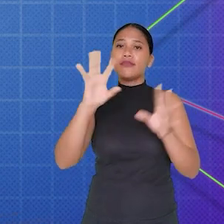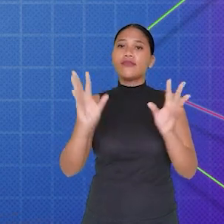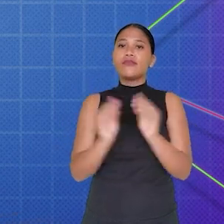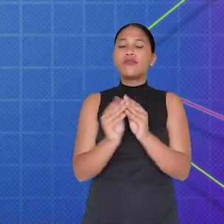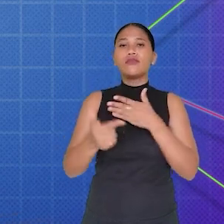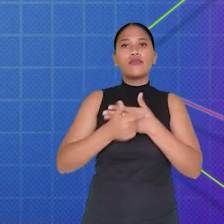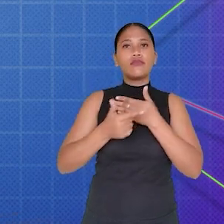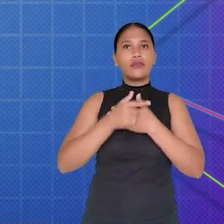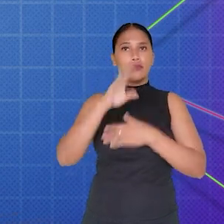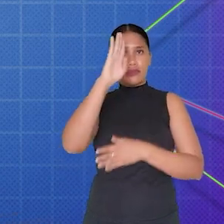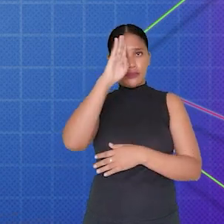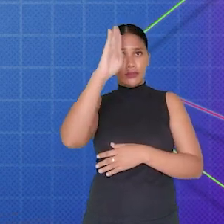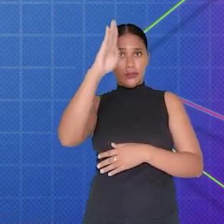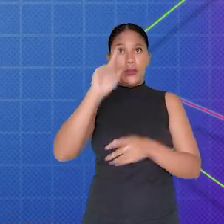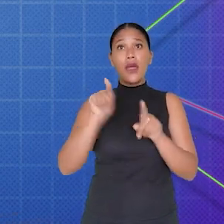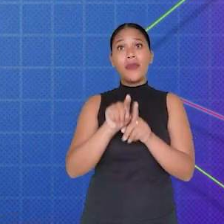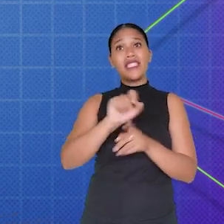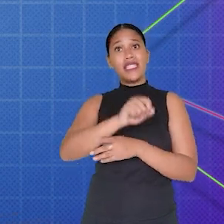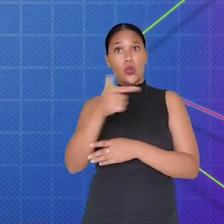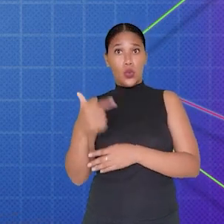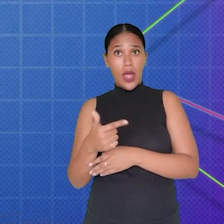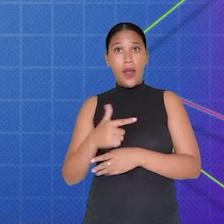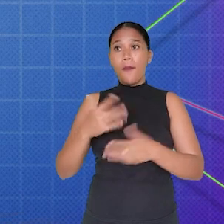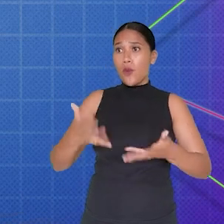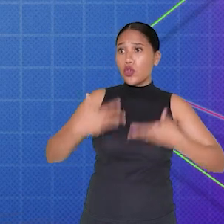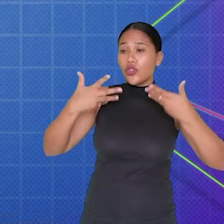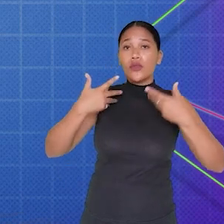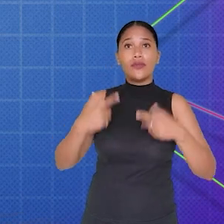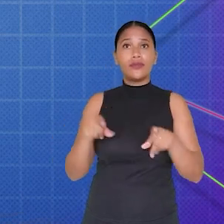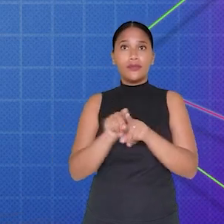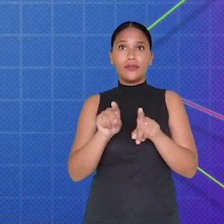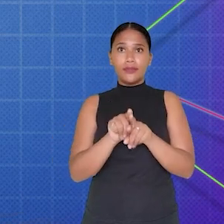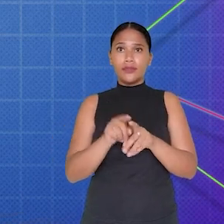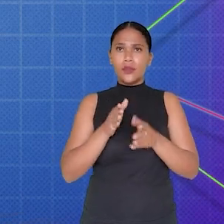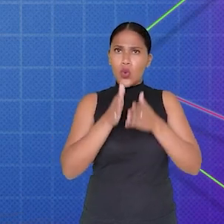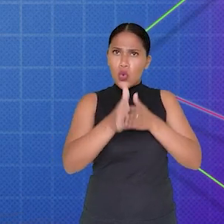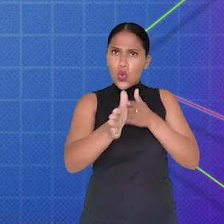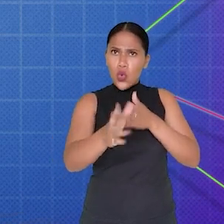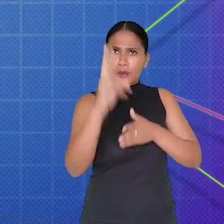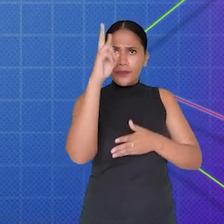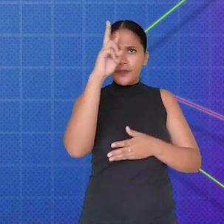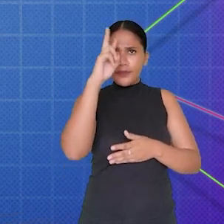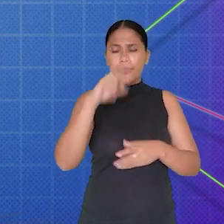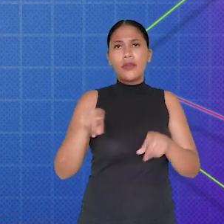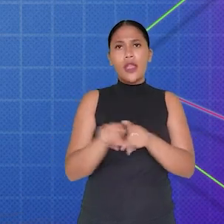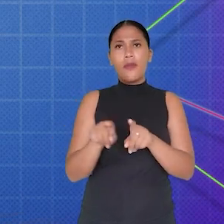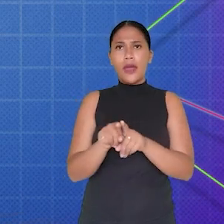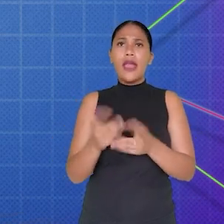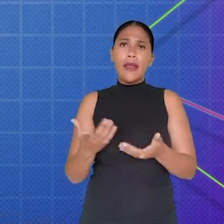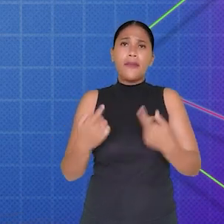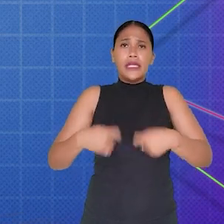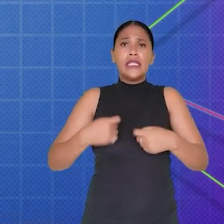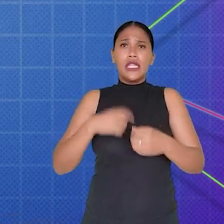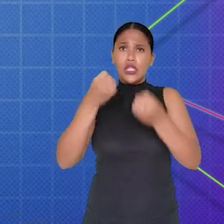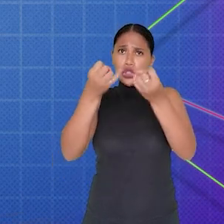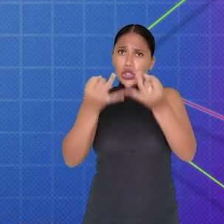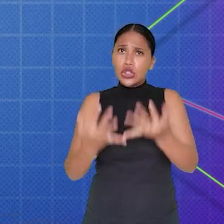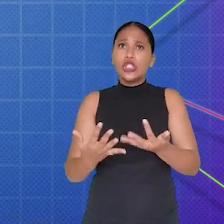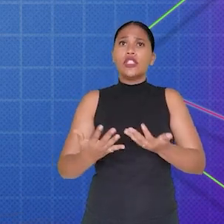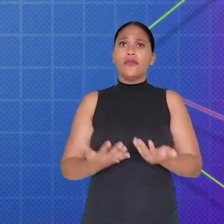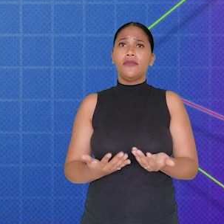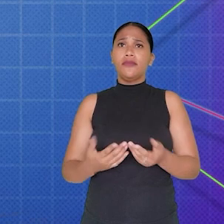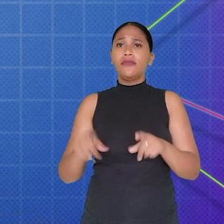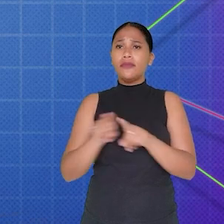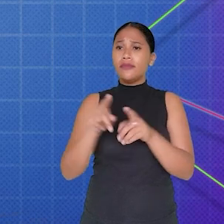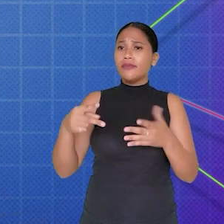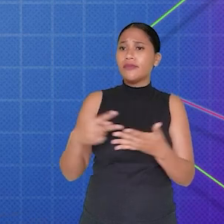O primeiro é definir os personagens principais e secundários, suas motivações, o arco de personagem. A história do jogo também deve